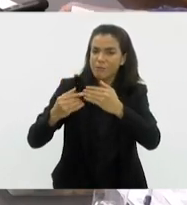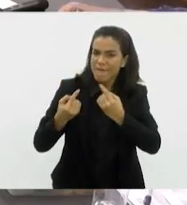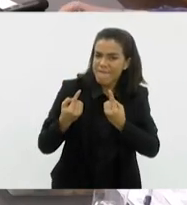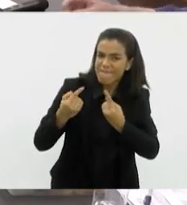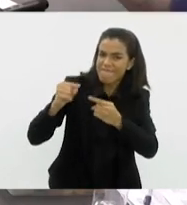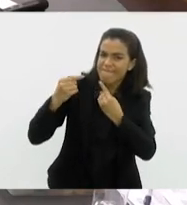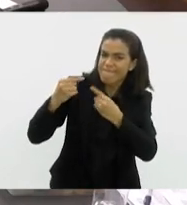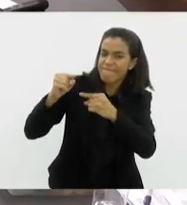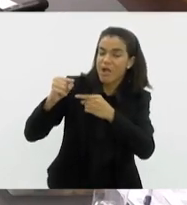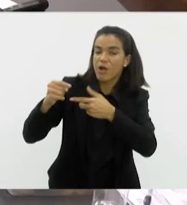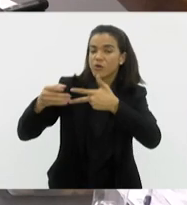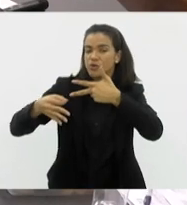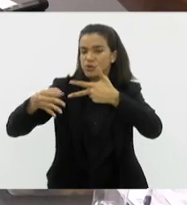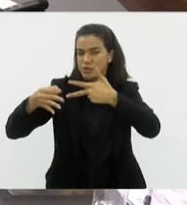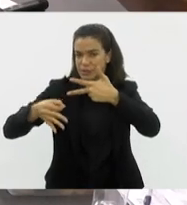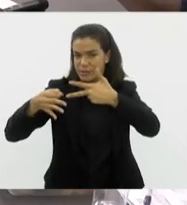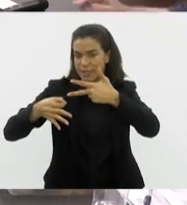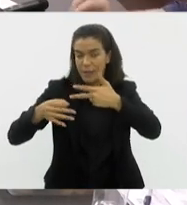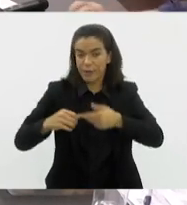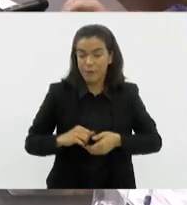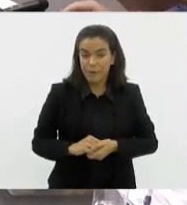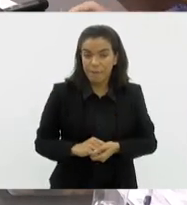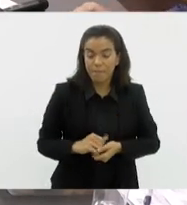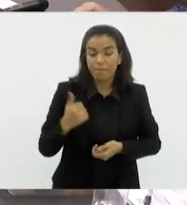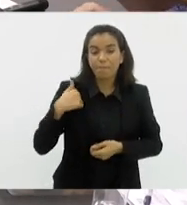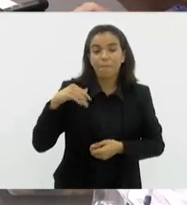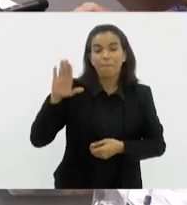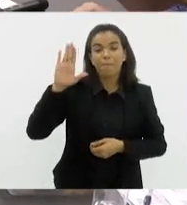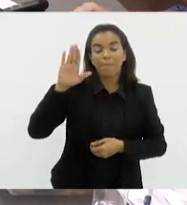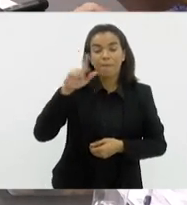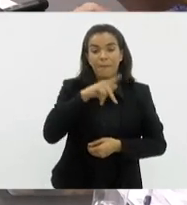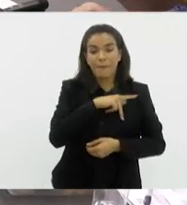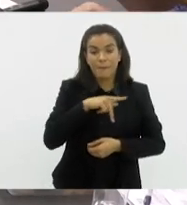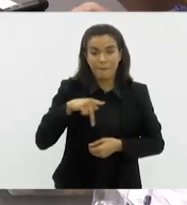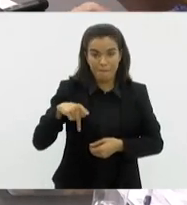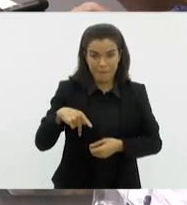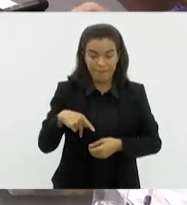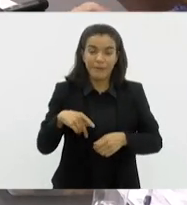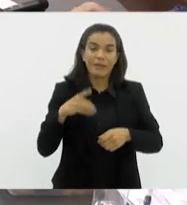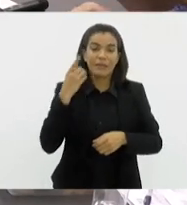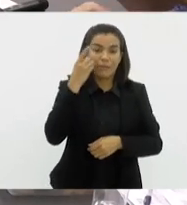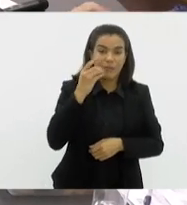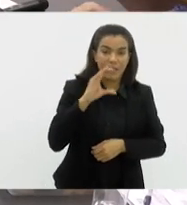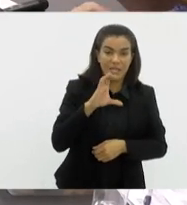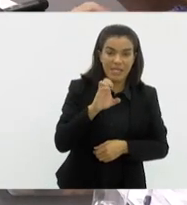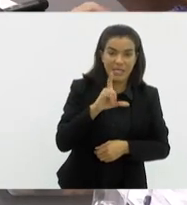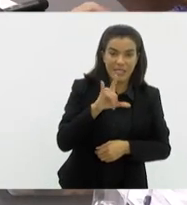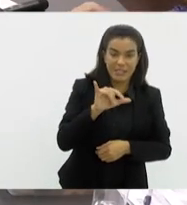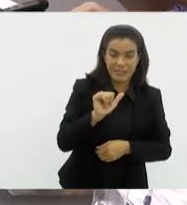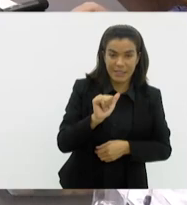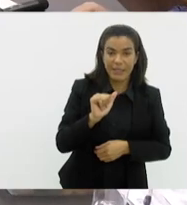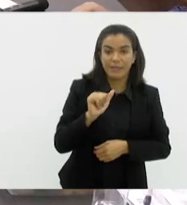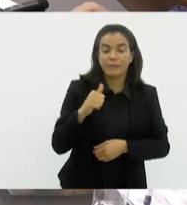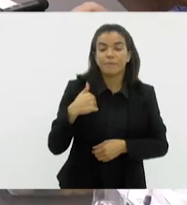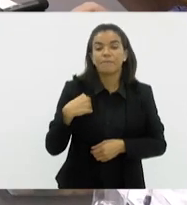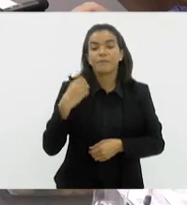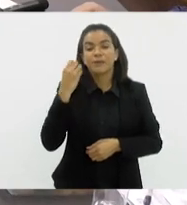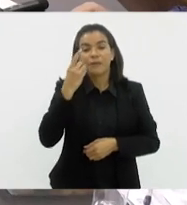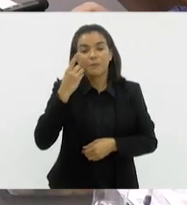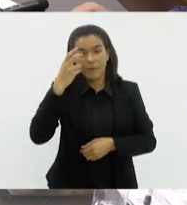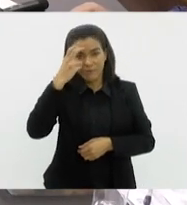o próprio Poder Judiciário. Deputada Verônica, deputado Mink. Presidente, depois também... Deputada Célia. muito,